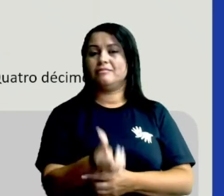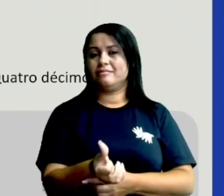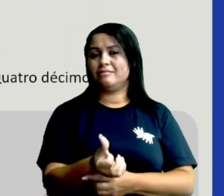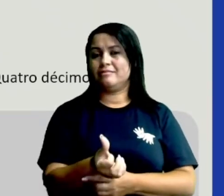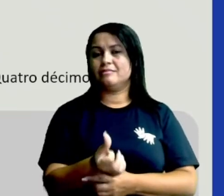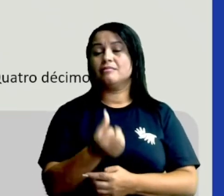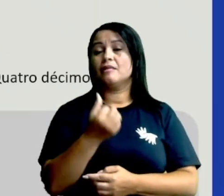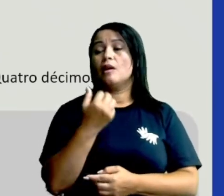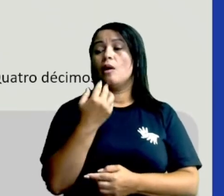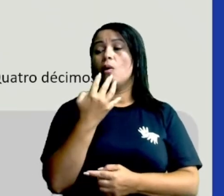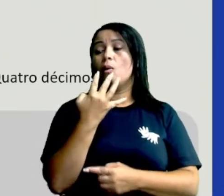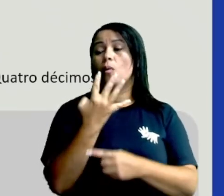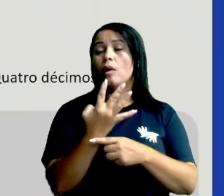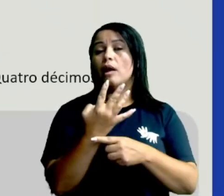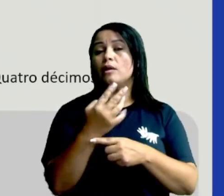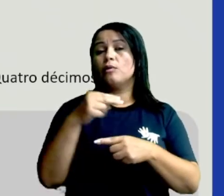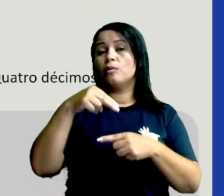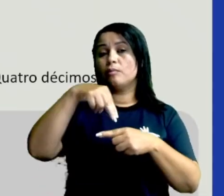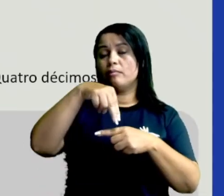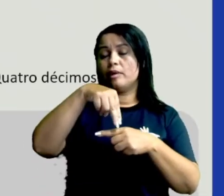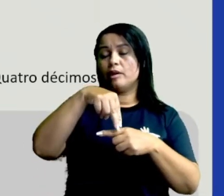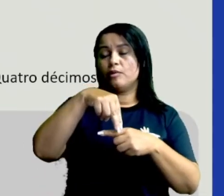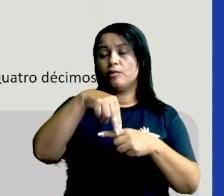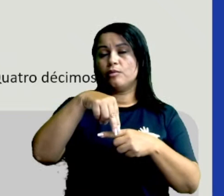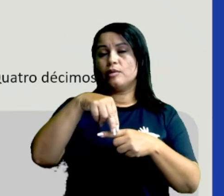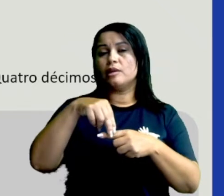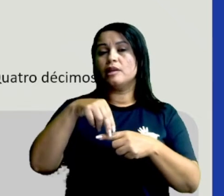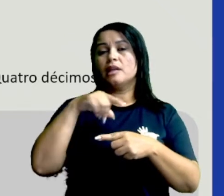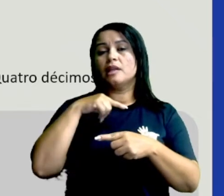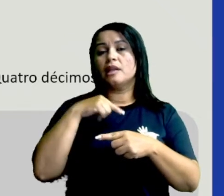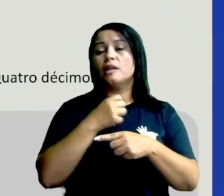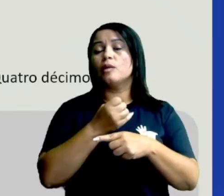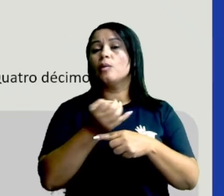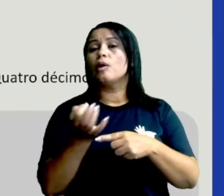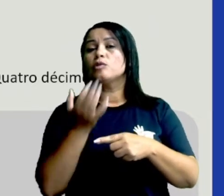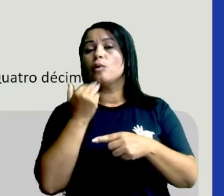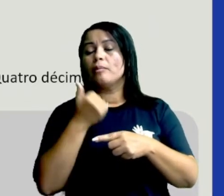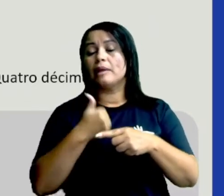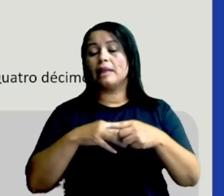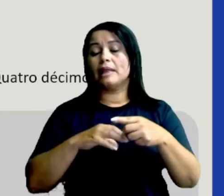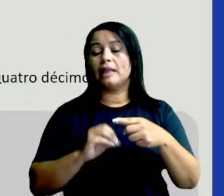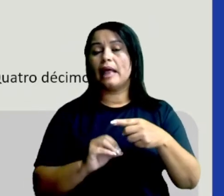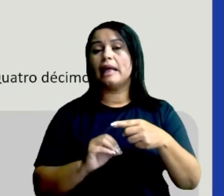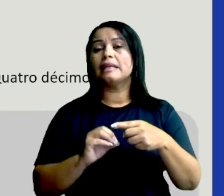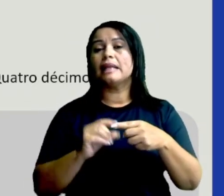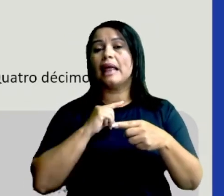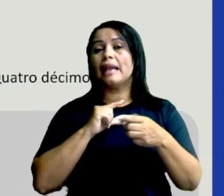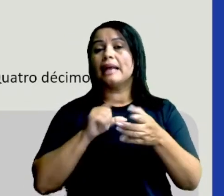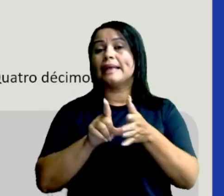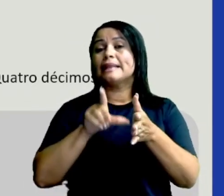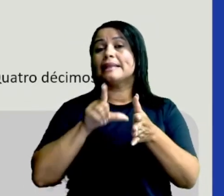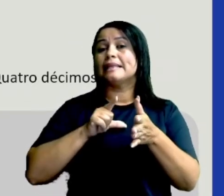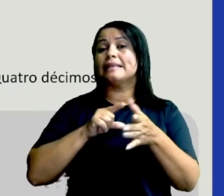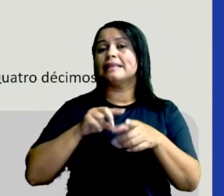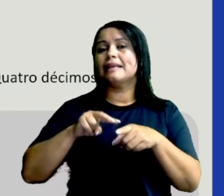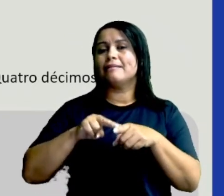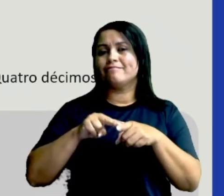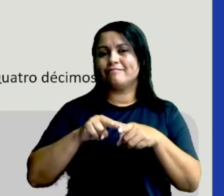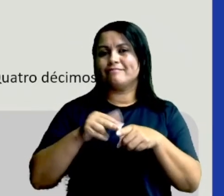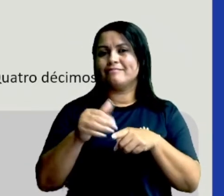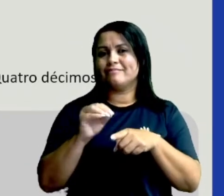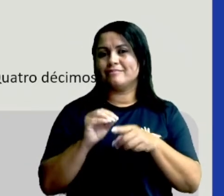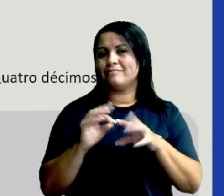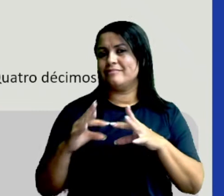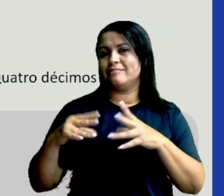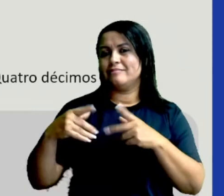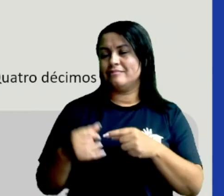que é a quantidade de fatias de pizza consumida. E 10 o nosso denominador, a quantidade de fatias